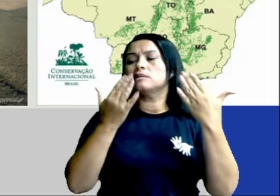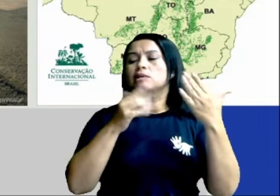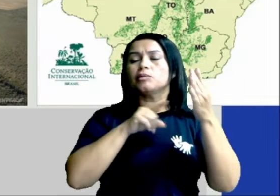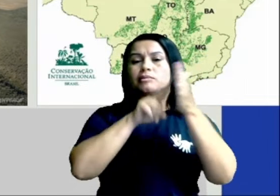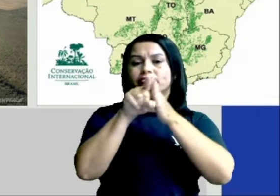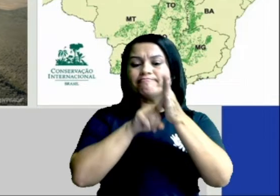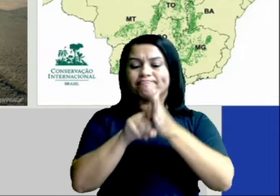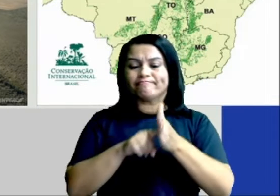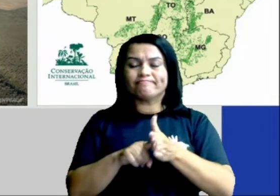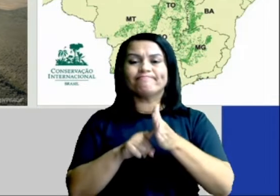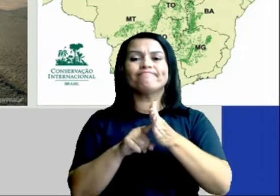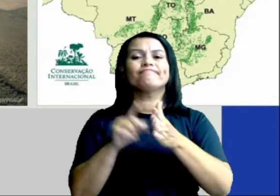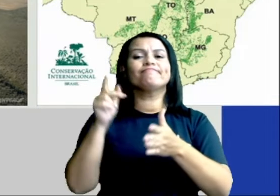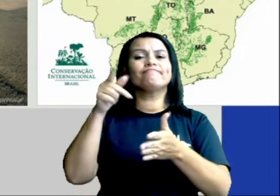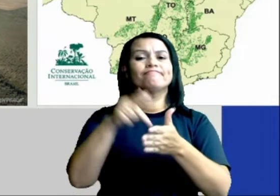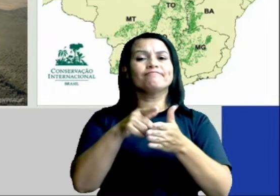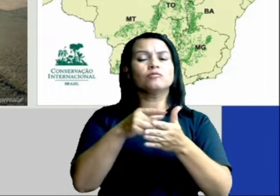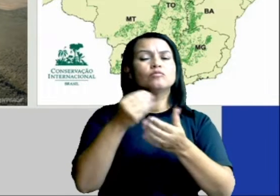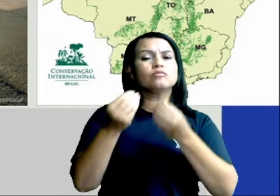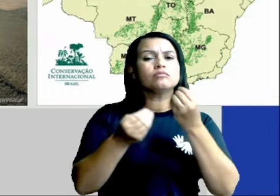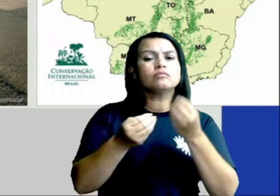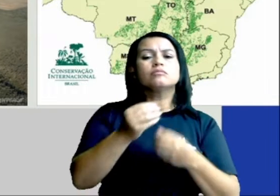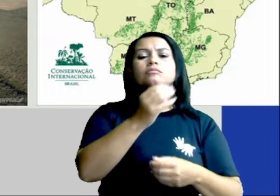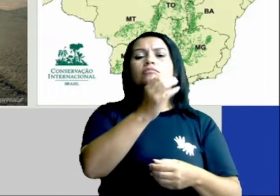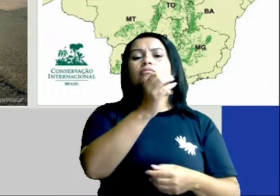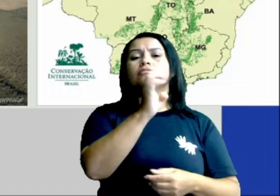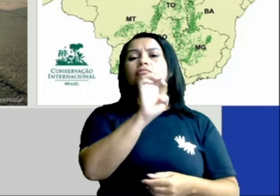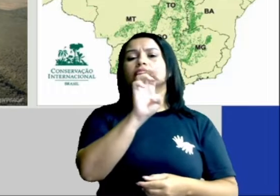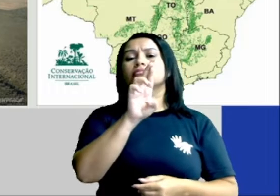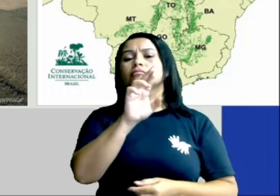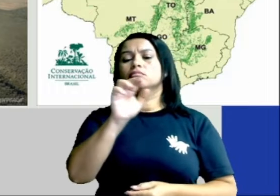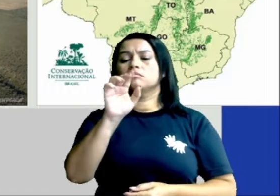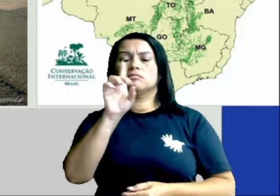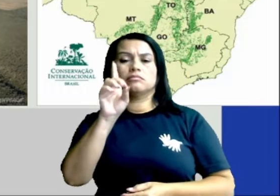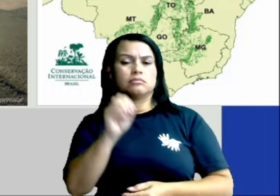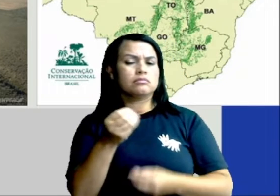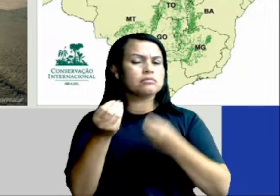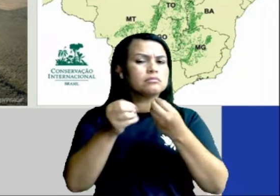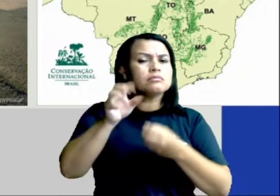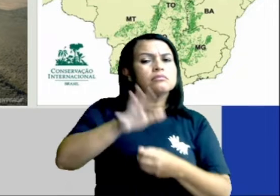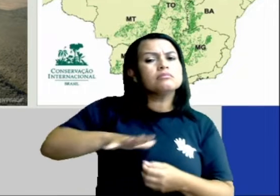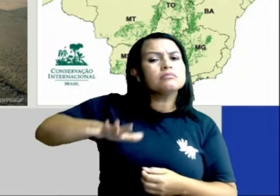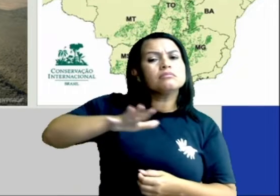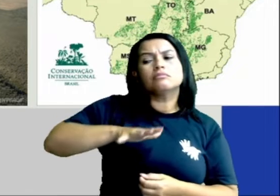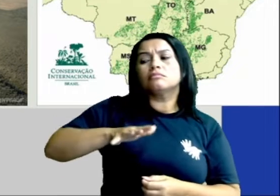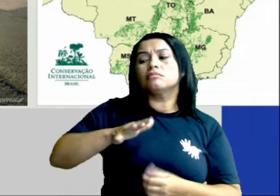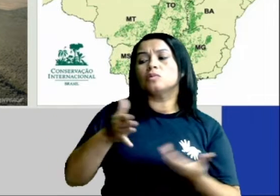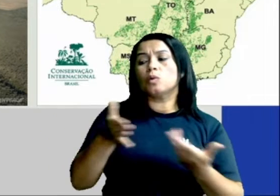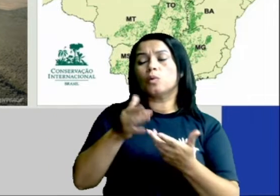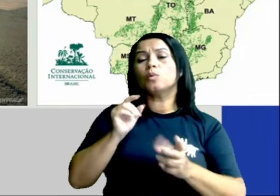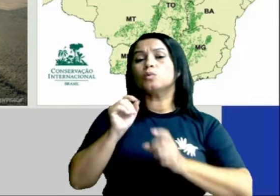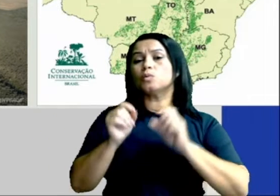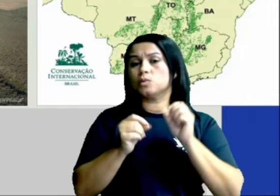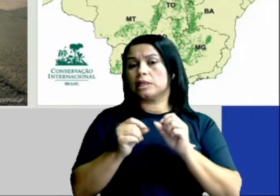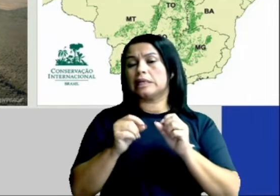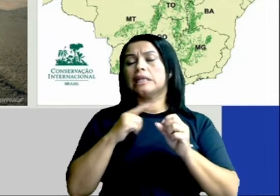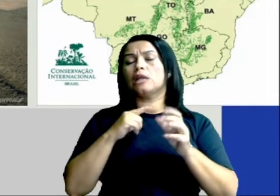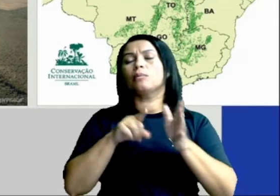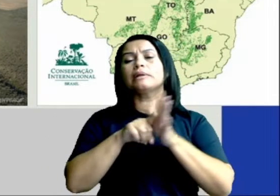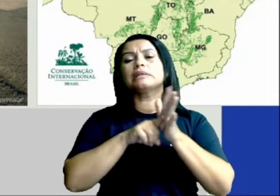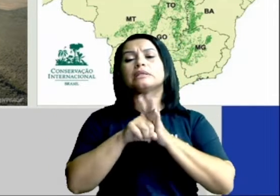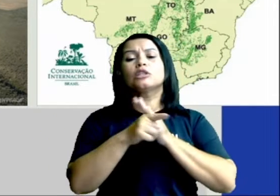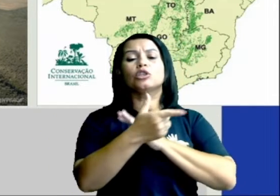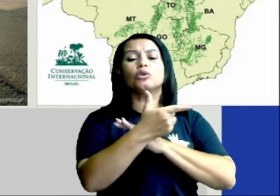dados, né, originalmente como é que era o cerrado, tá, a área ocupada pelo cerrado, e hoje, né, ou seja, dados de 2002,